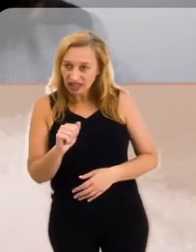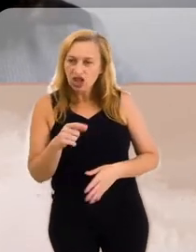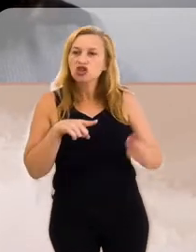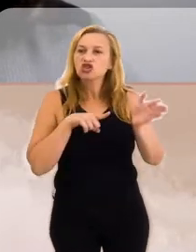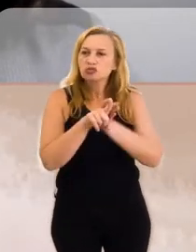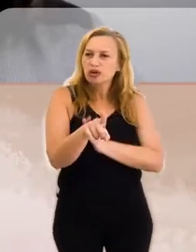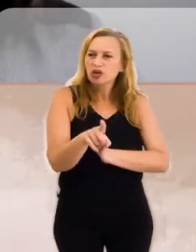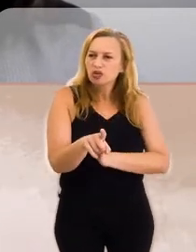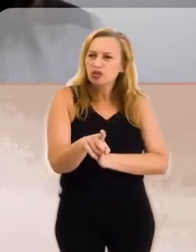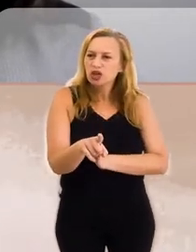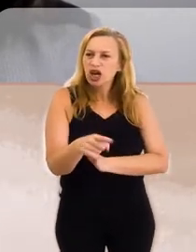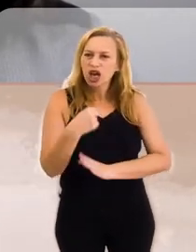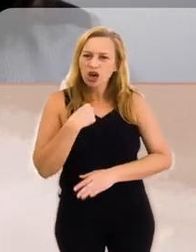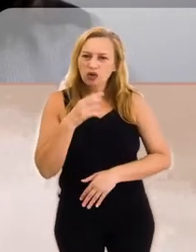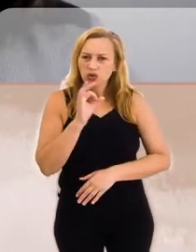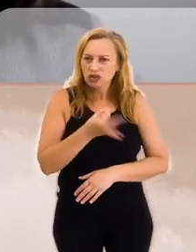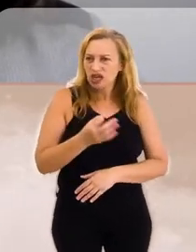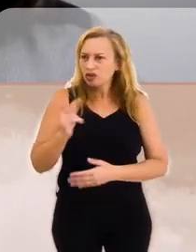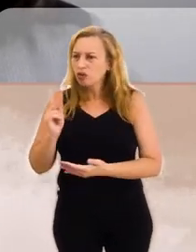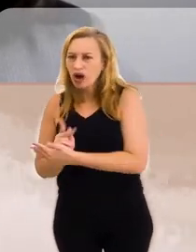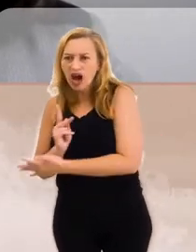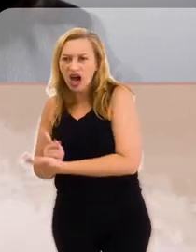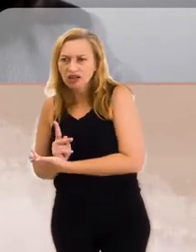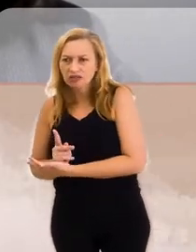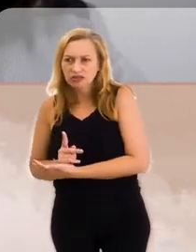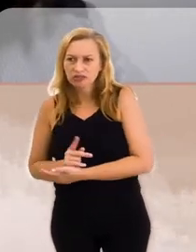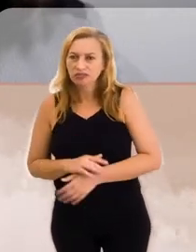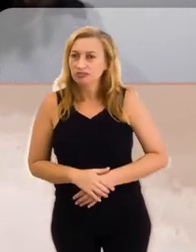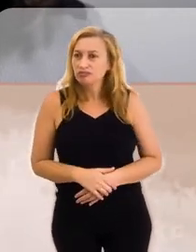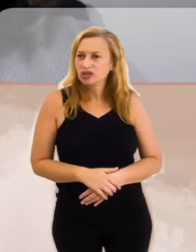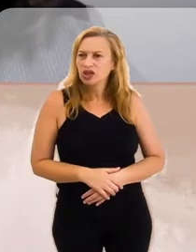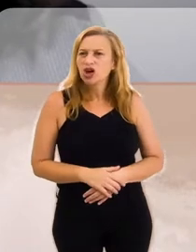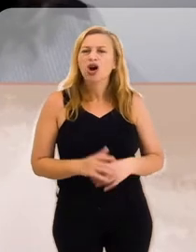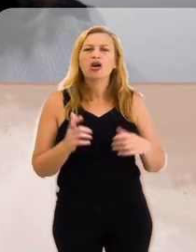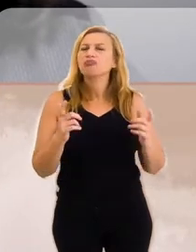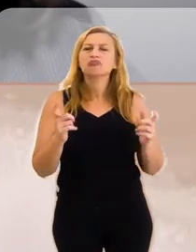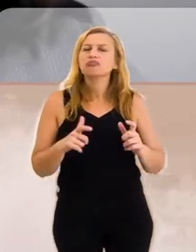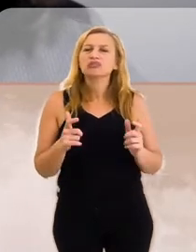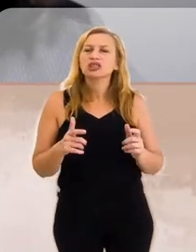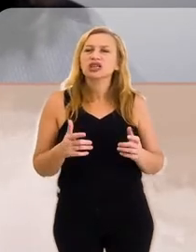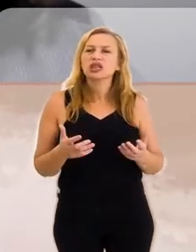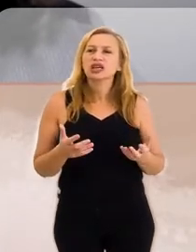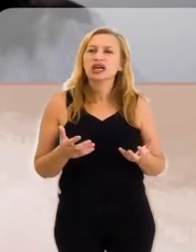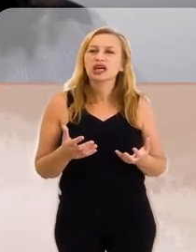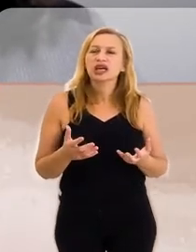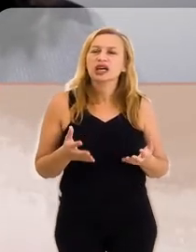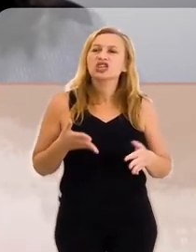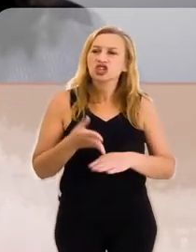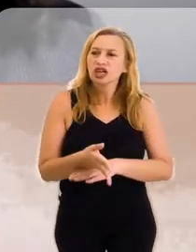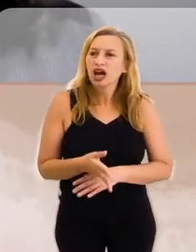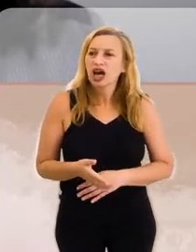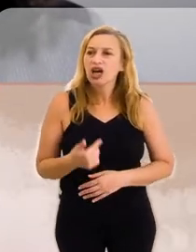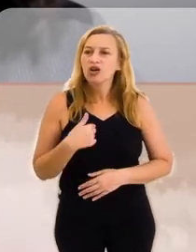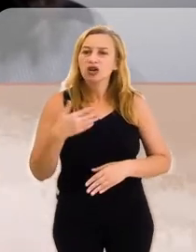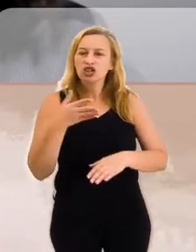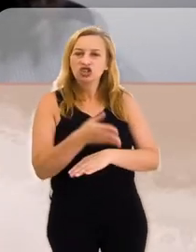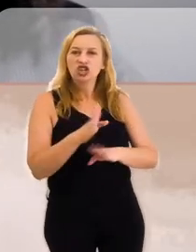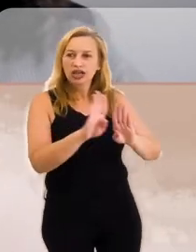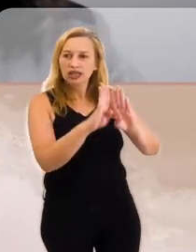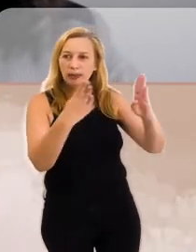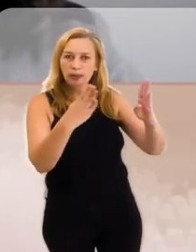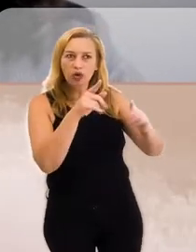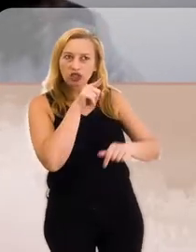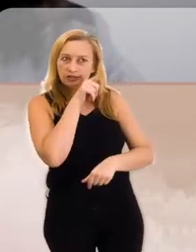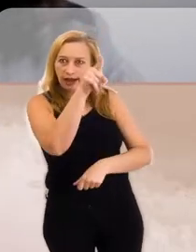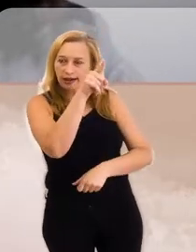ele pergunta tô indo na direção certa ou errada e eu também te perguntar onde você quer chegar não é isso eu te digo eu